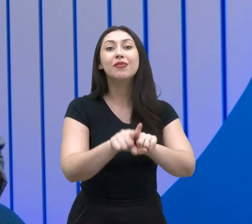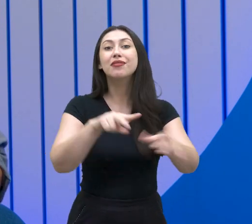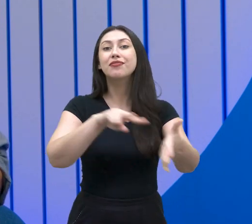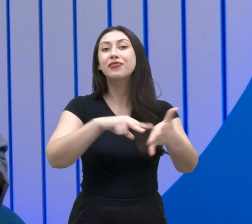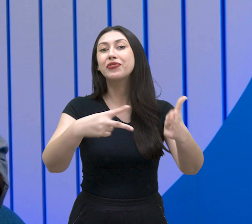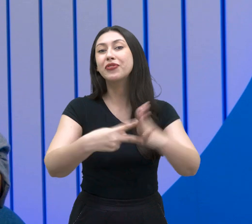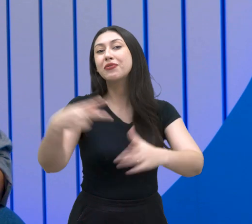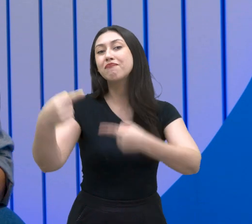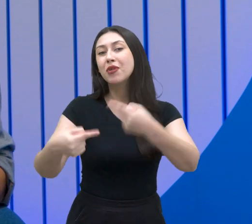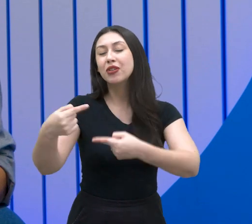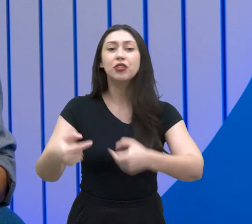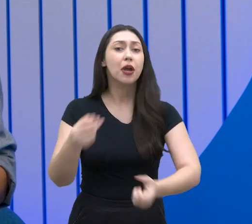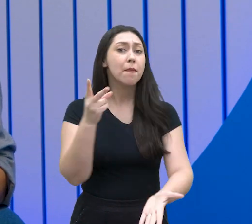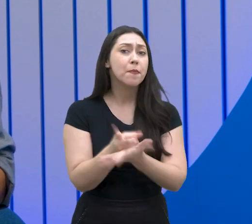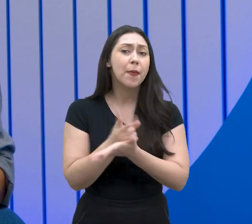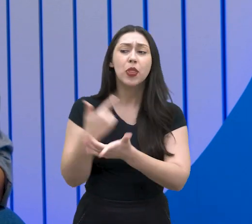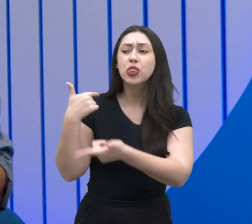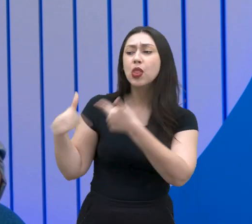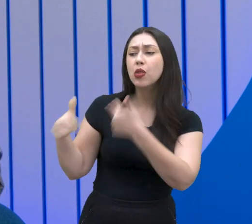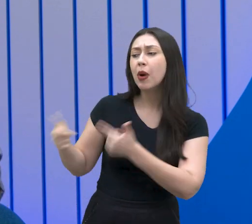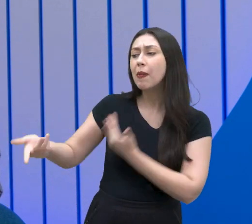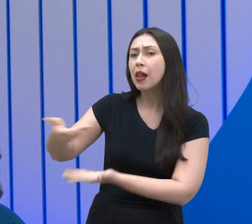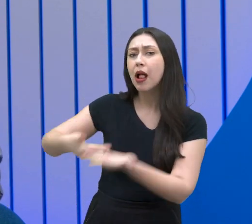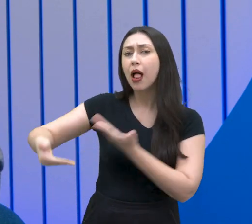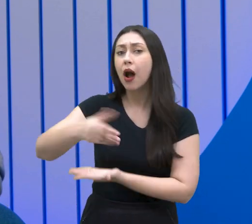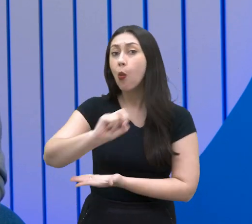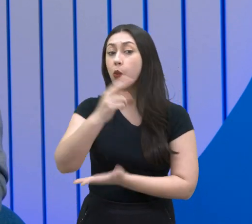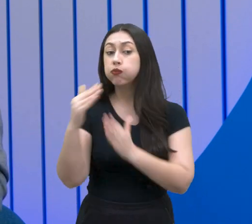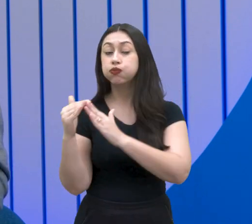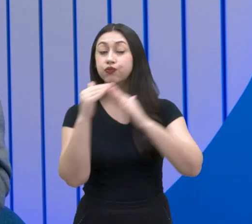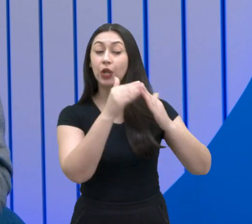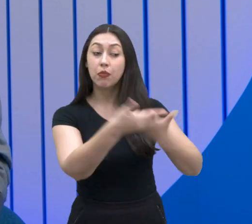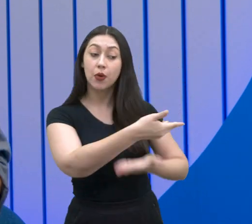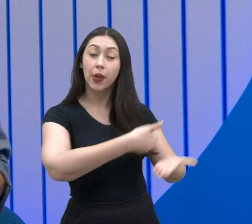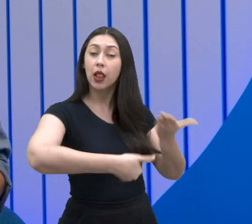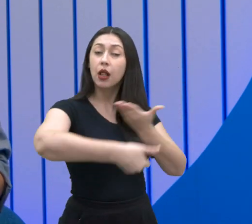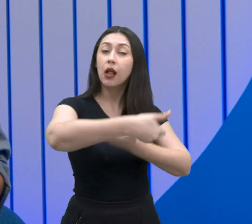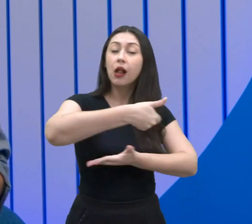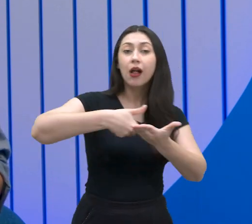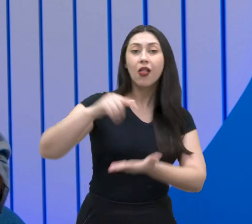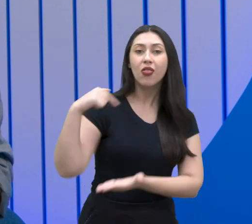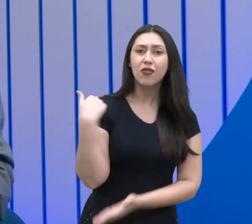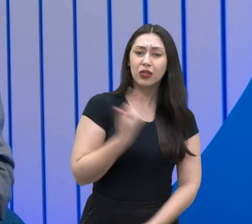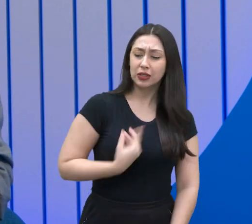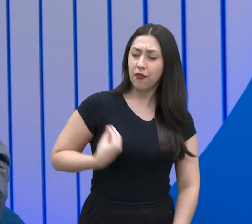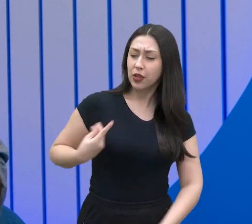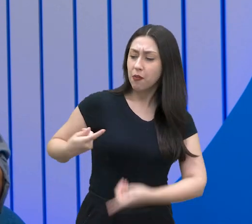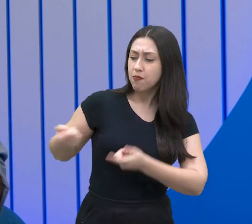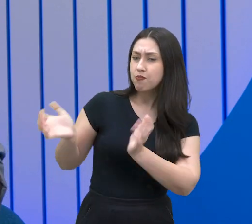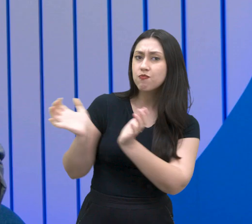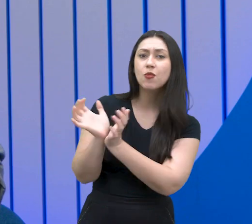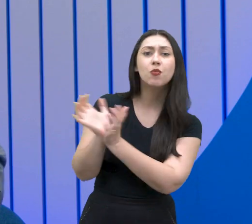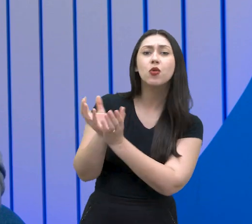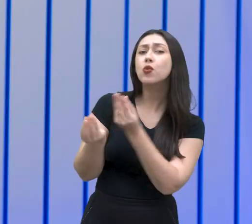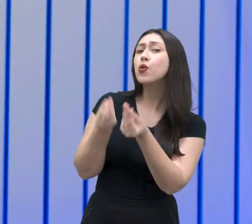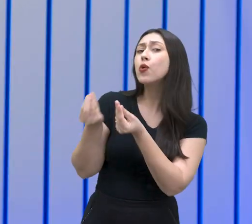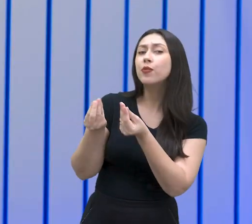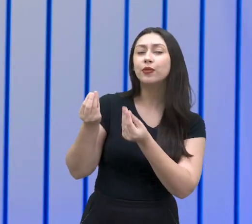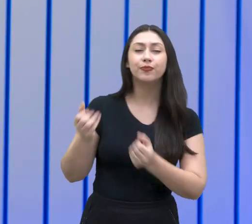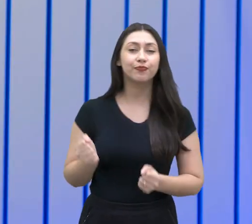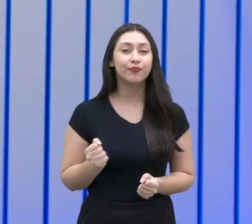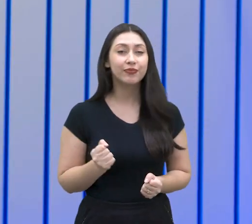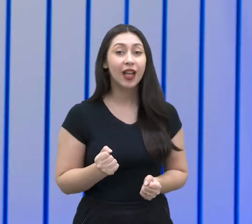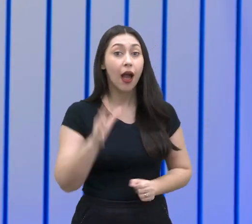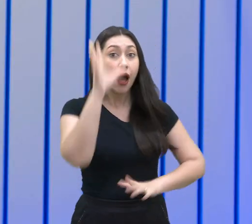políticas, das relações de trabalho ao trato com o vizinho, como conduzimos a nossa vida em grupo. Saiba